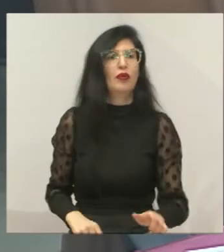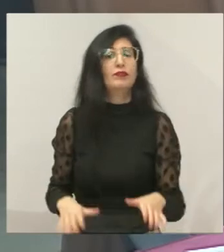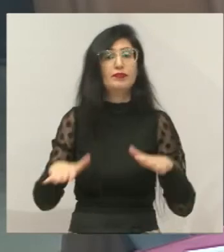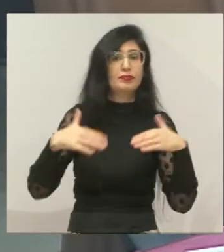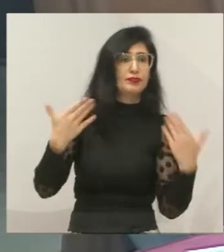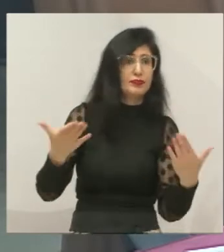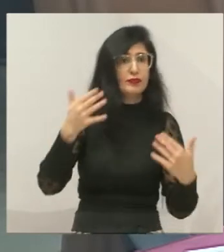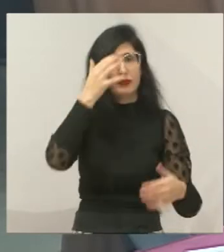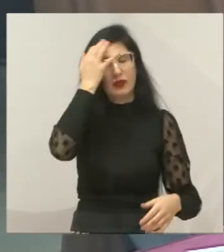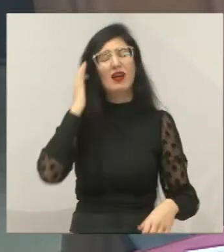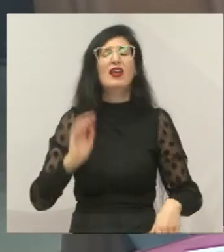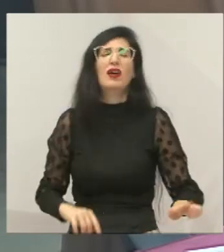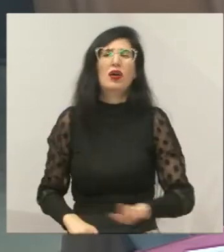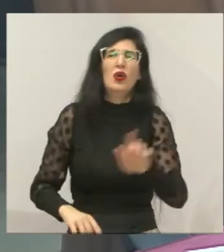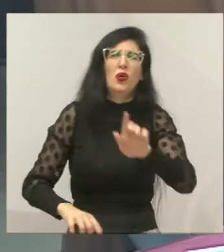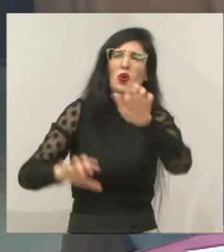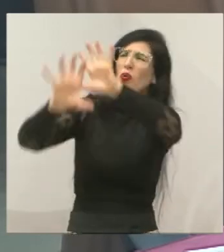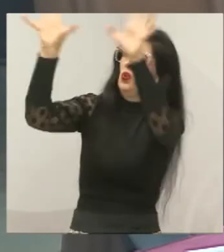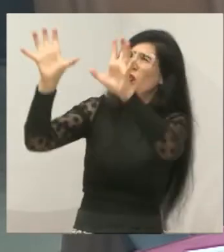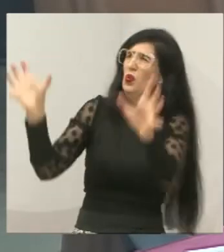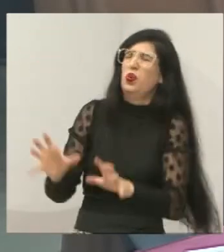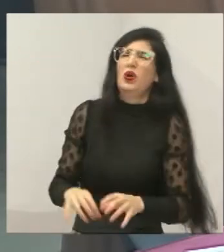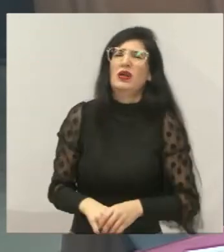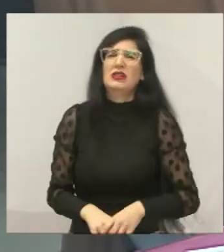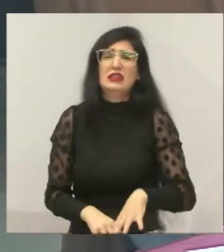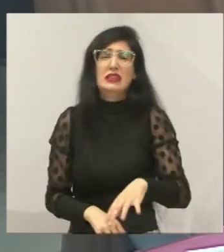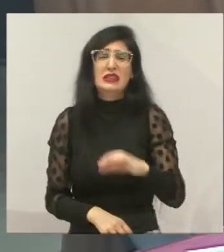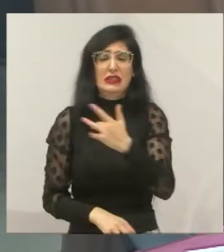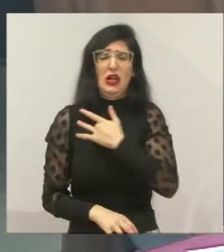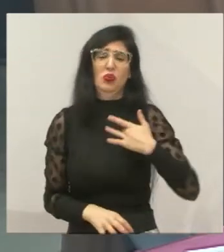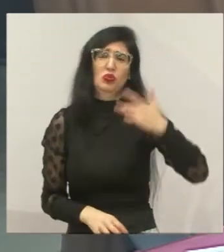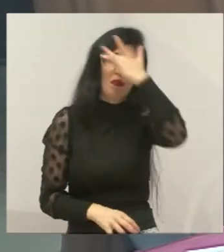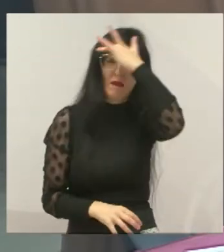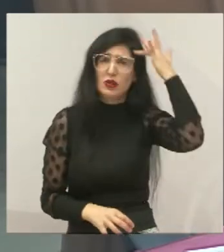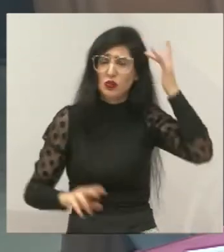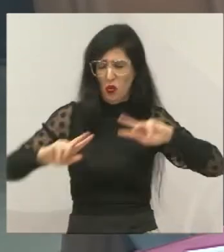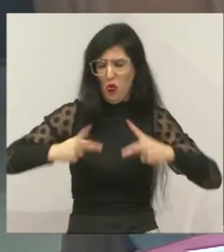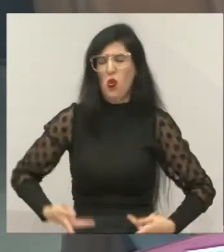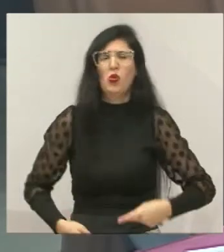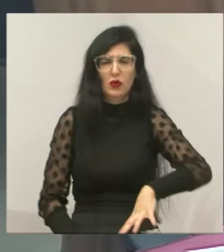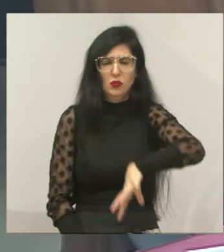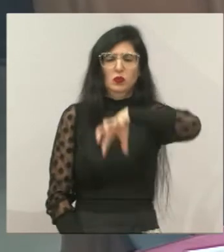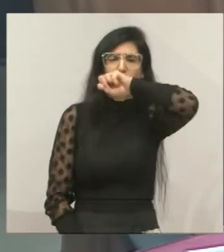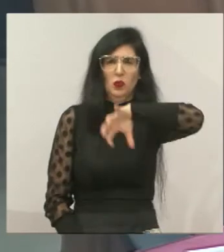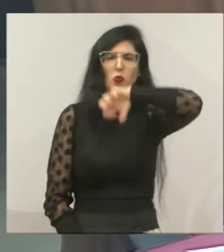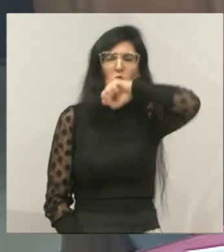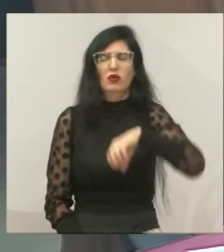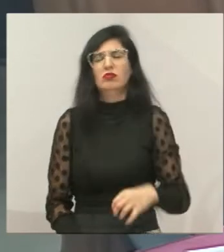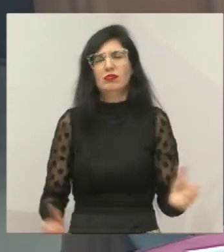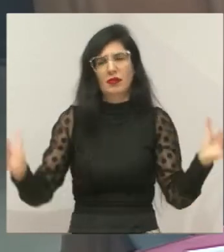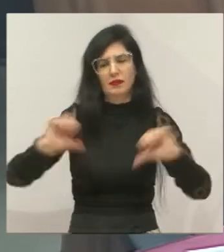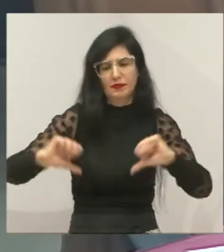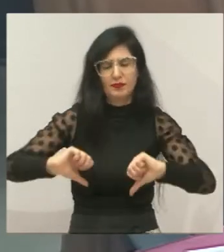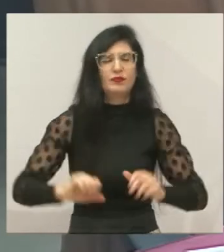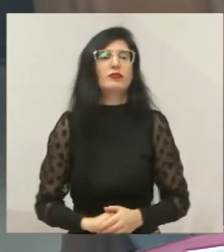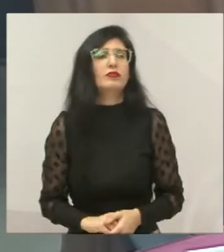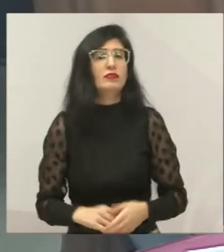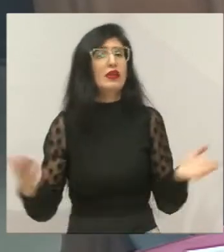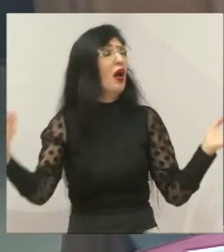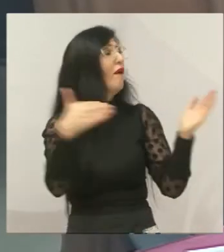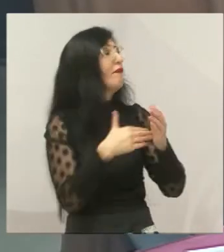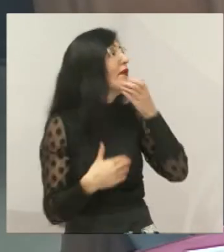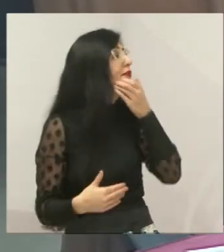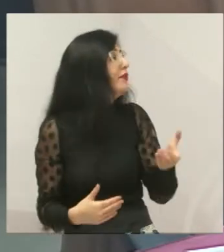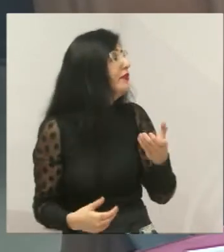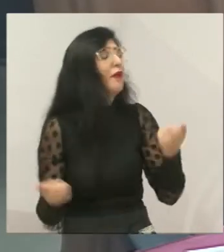ataca a saúde humana, mas tudo bem. Mas a programação da limpeza dos córregos vai até dezembro. Então, a gente queria que a prefeitura agilizasse